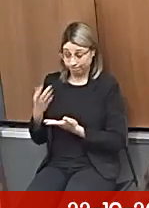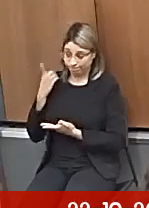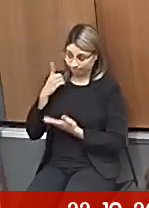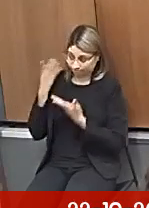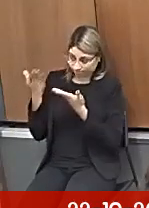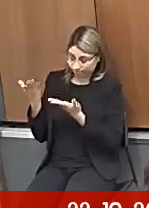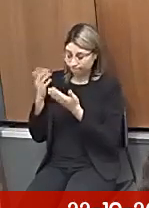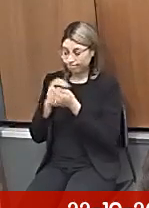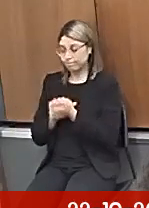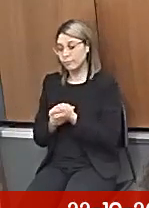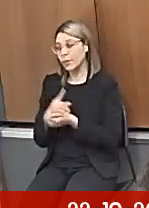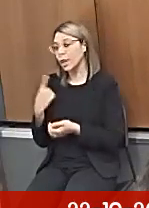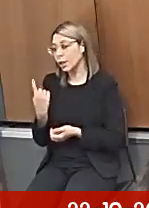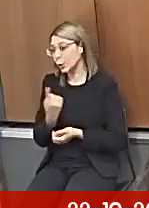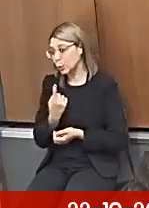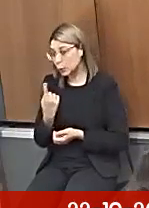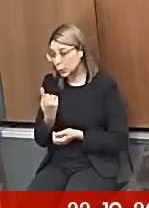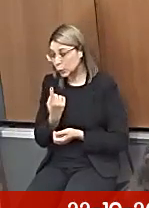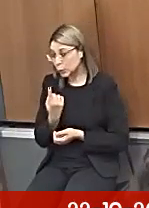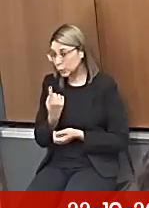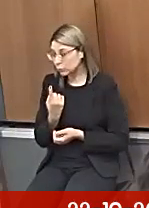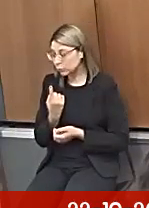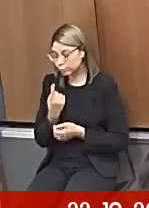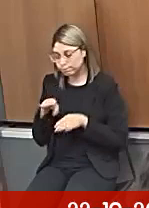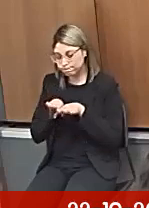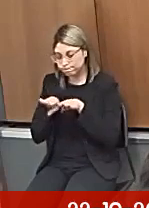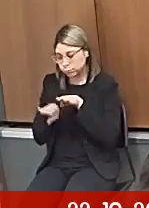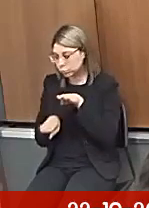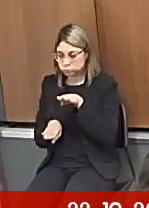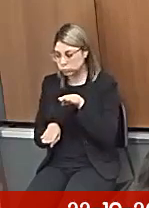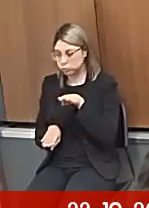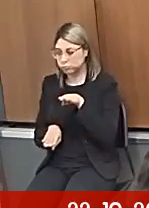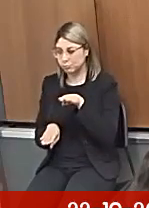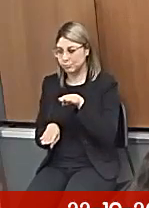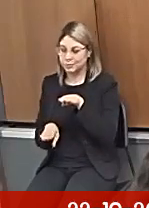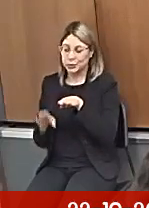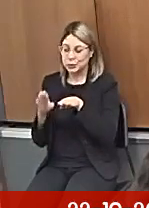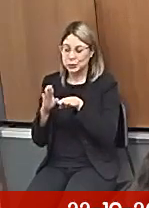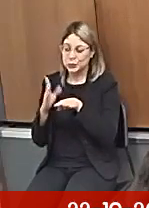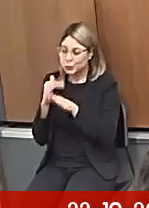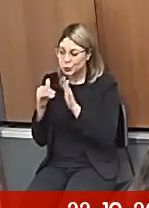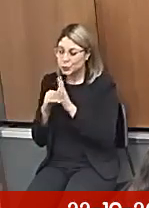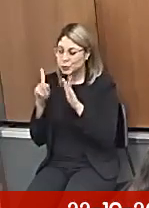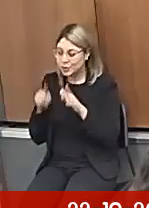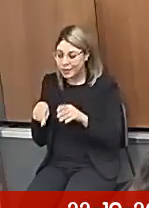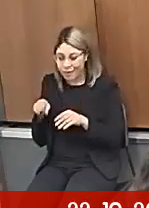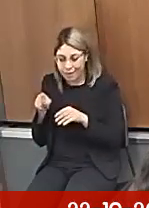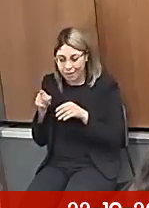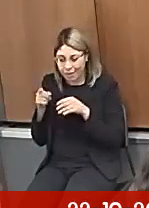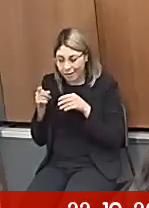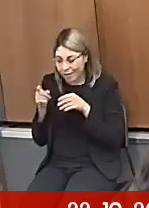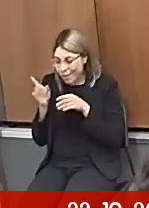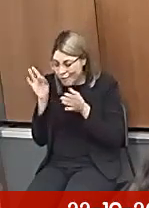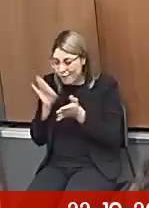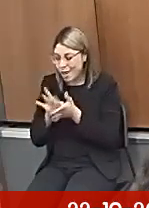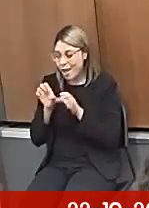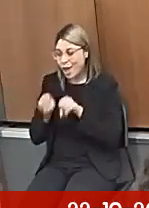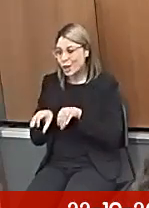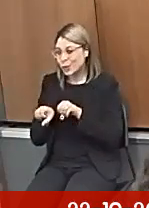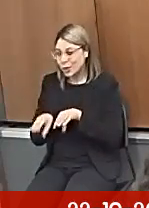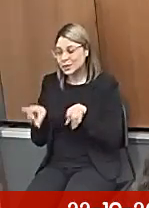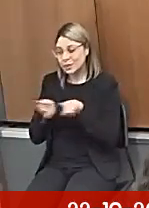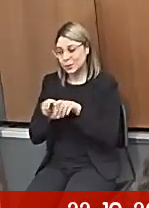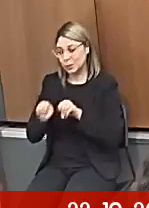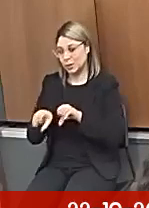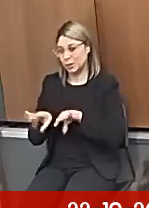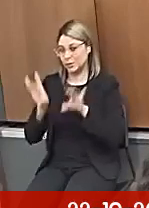Deputados, nós estamos aquém do que é verdadeiramente educação e educação